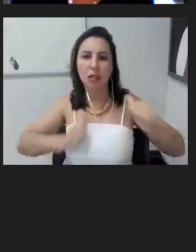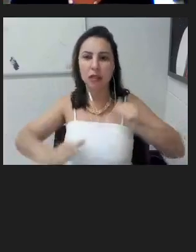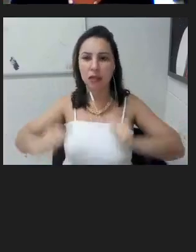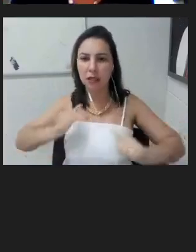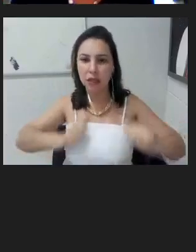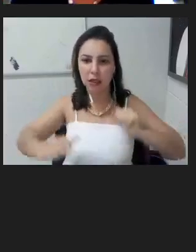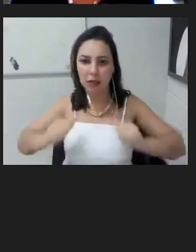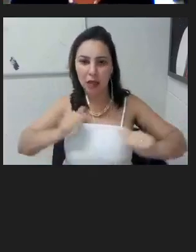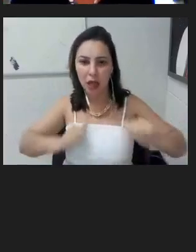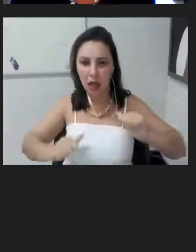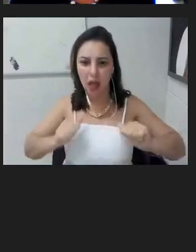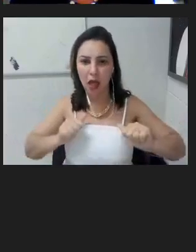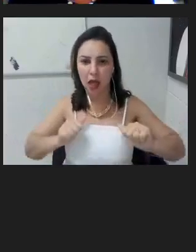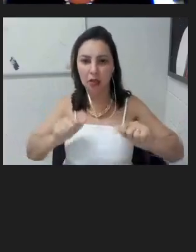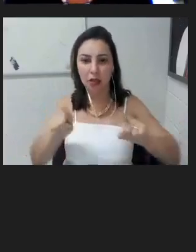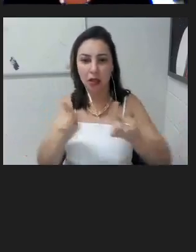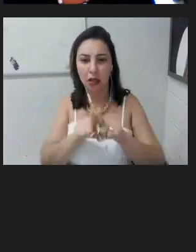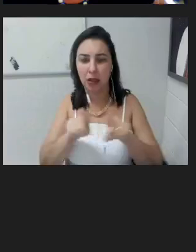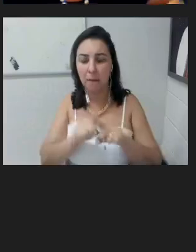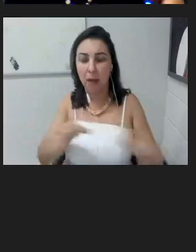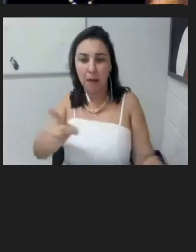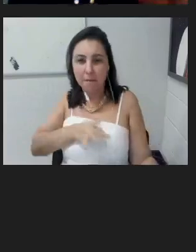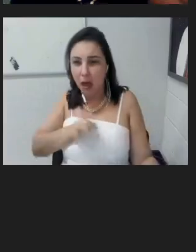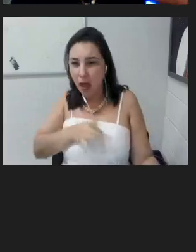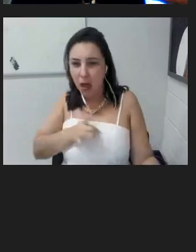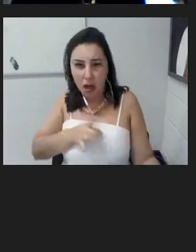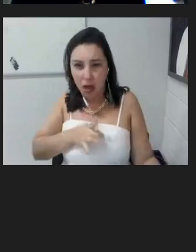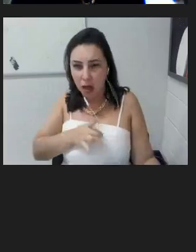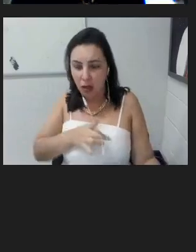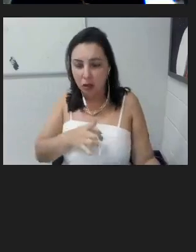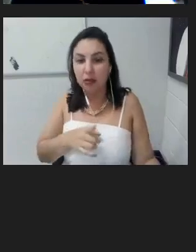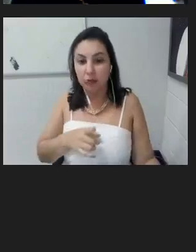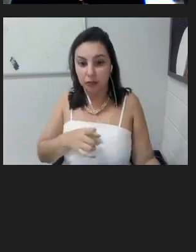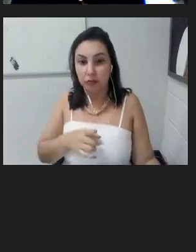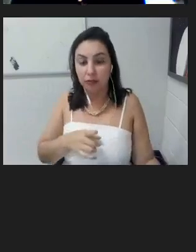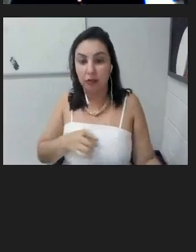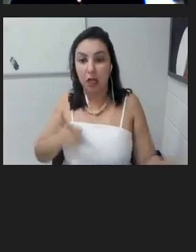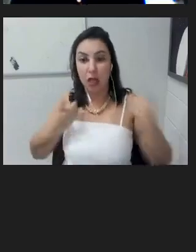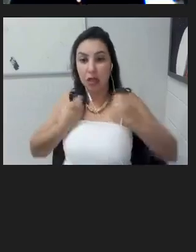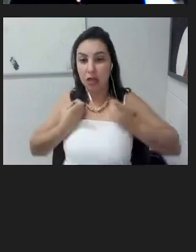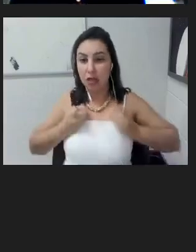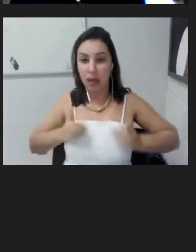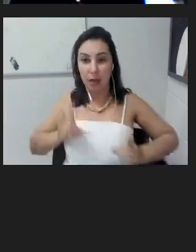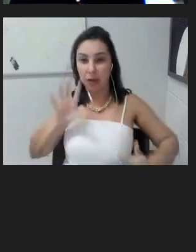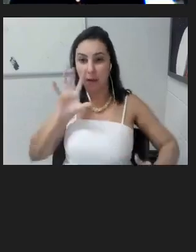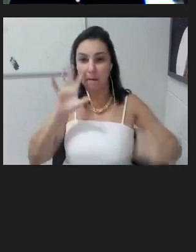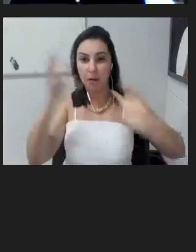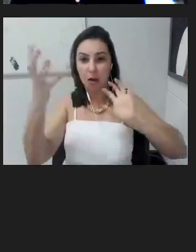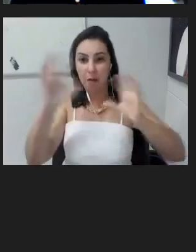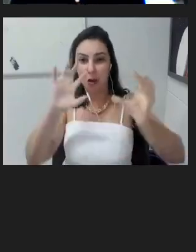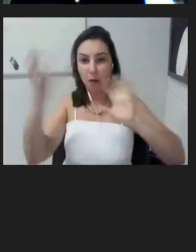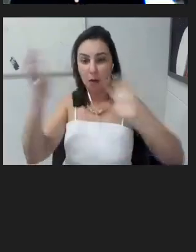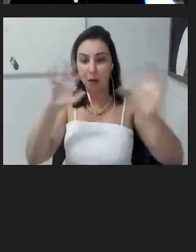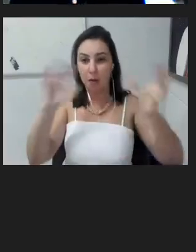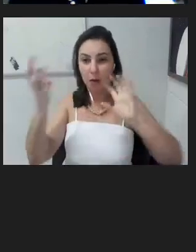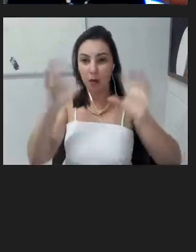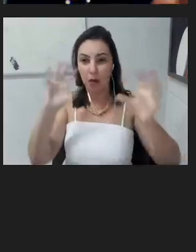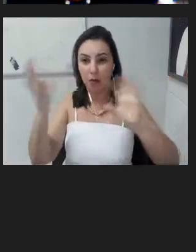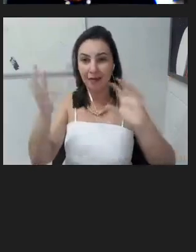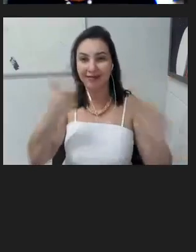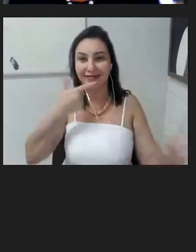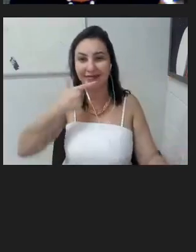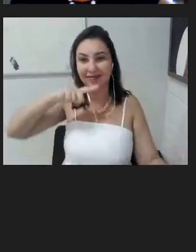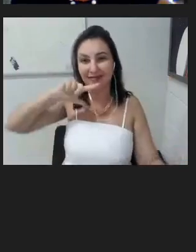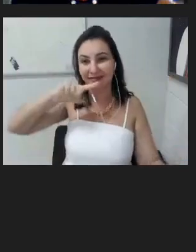pânico. A gente entende a depressão como um transtorno de humor que pode acontecer uma vez,